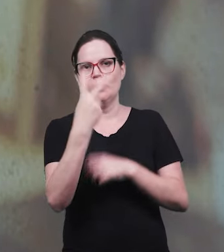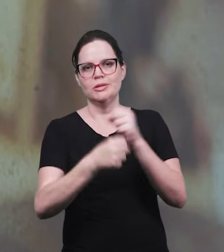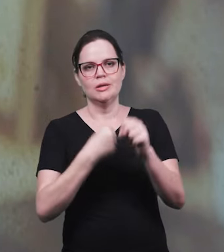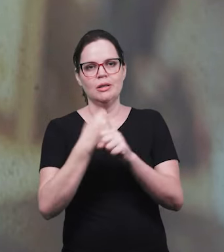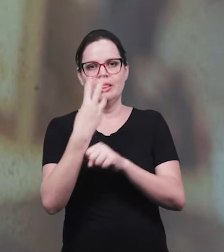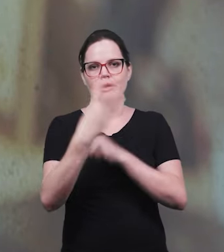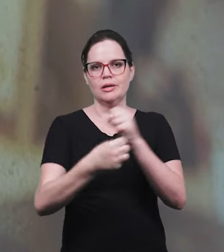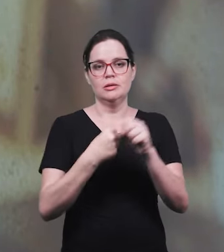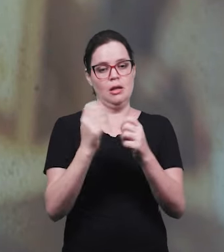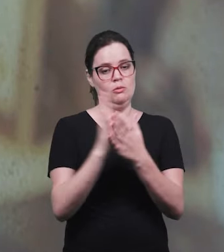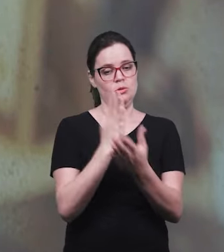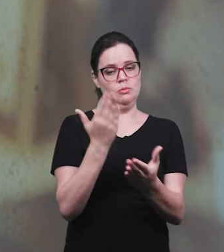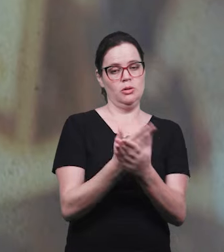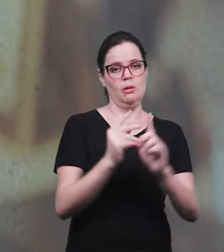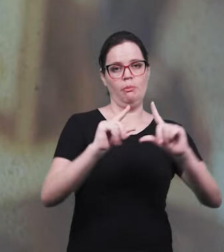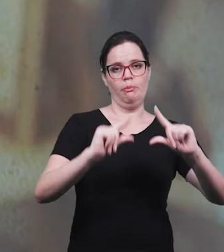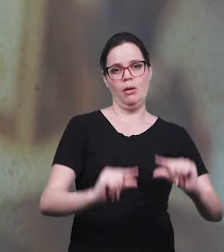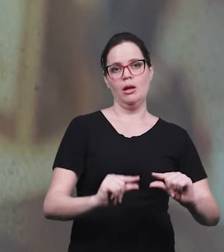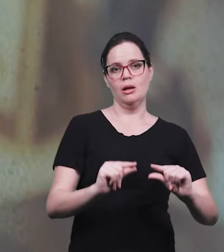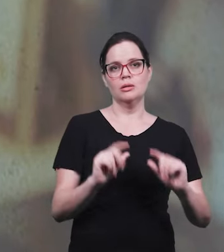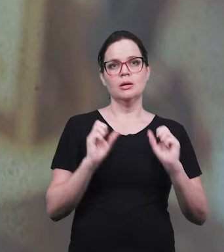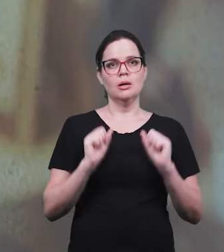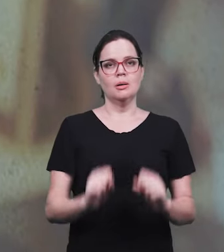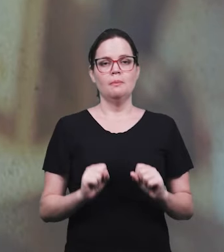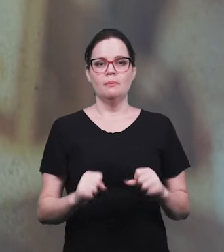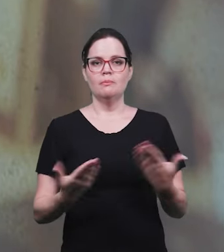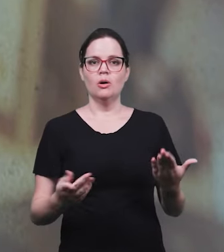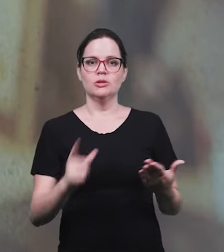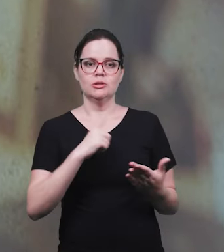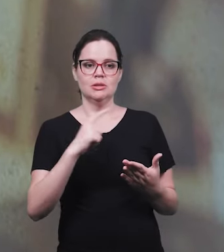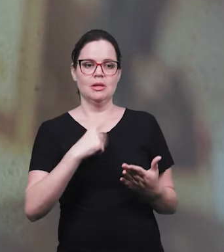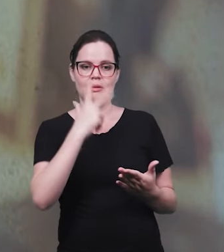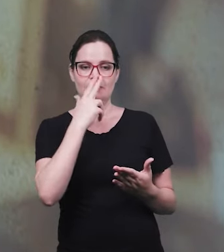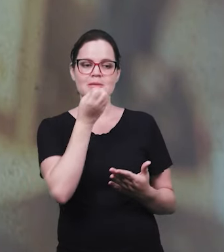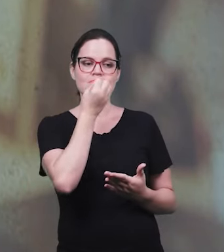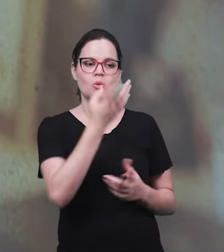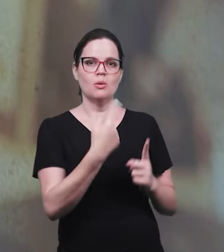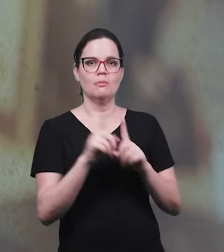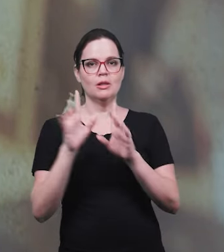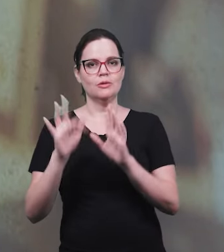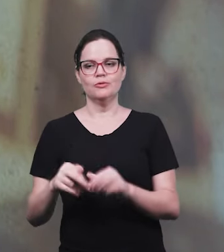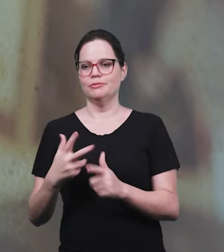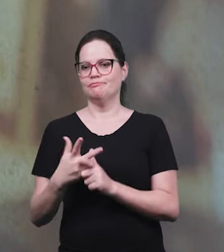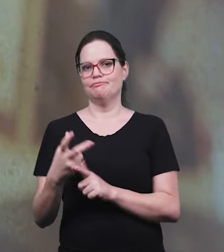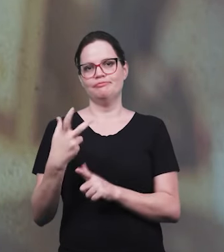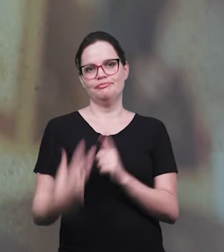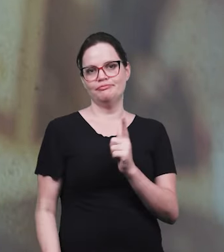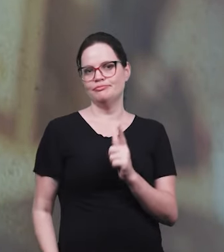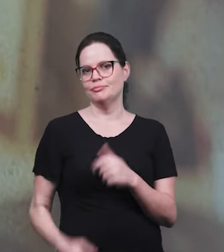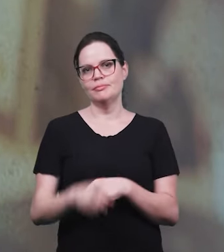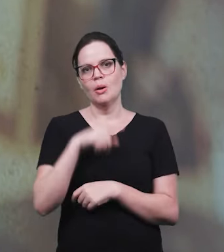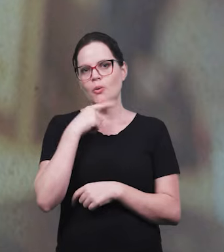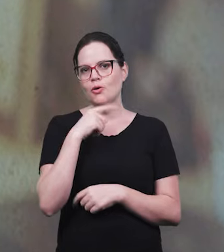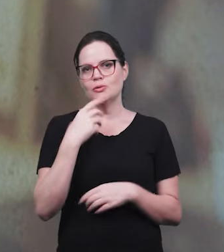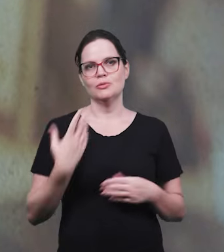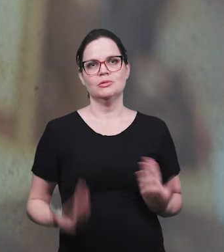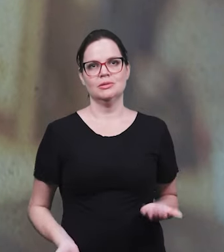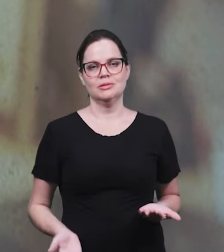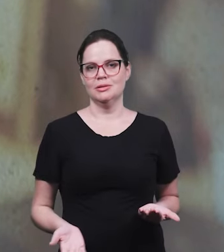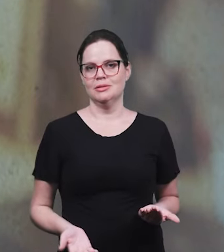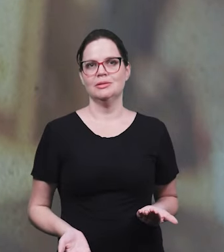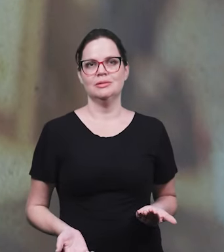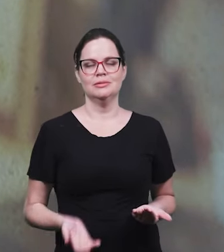durar menos, alguns processos você pode ser exitoso e ao final também não conseguir encontrar bens ou o numerário suficiente para